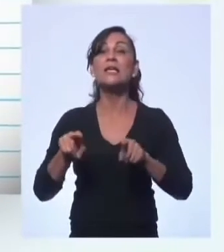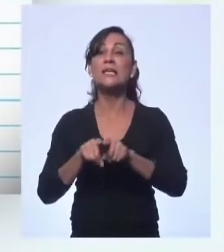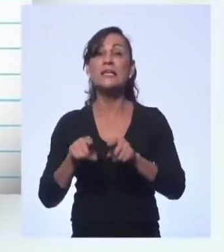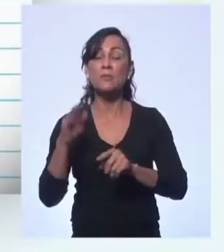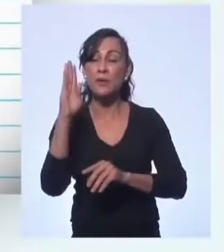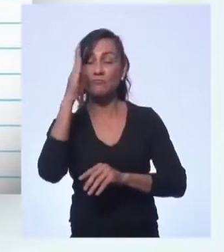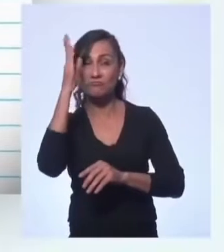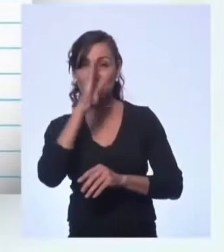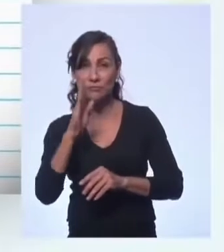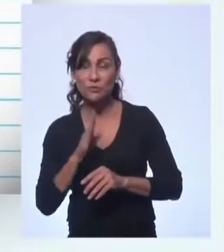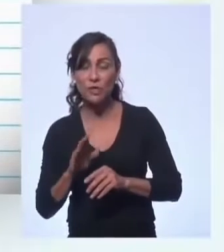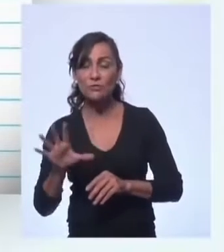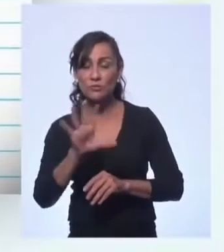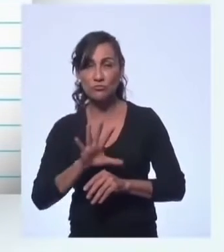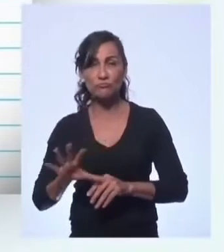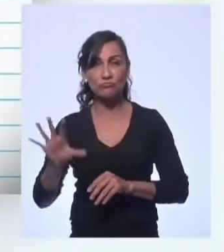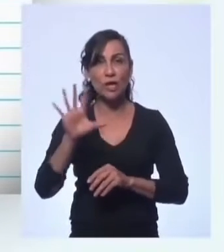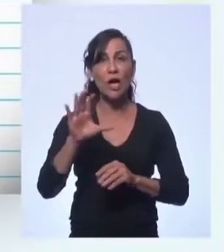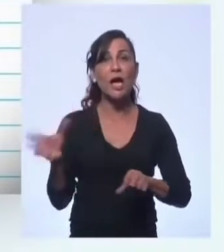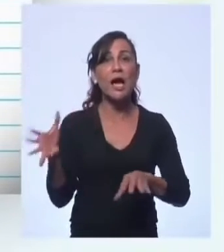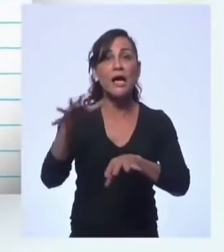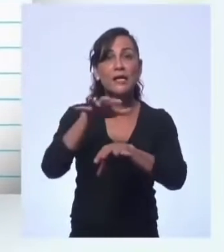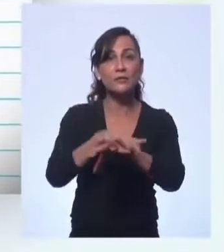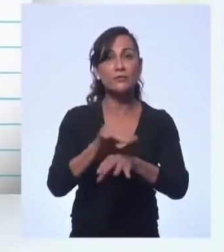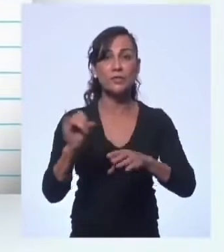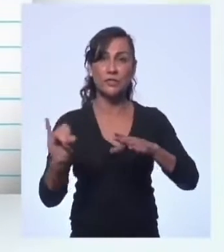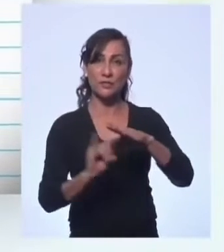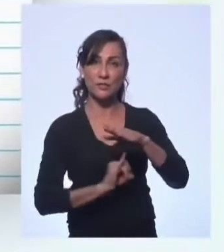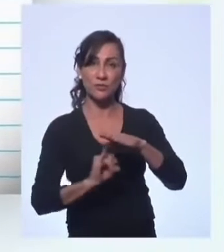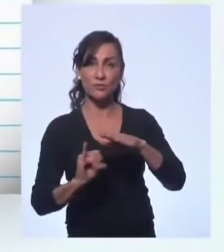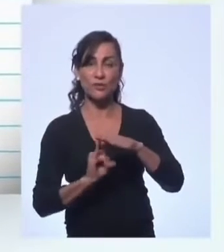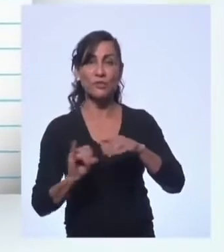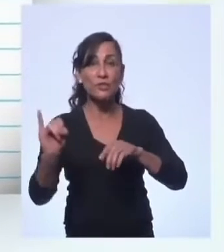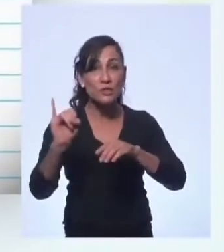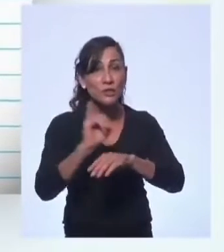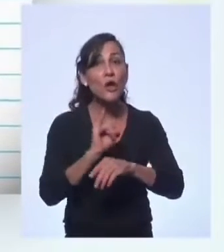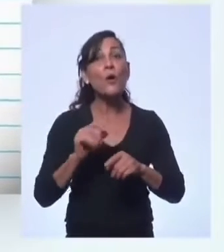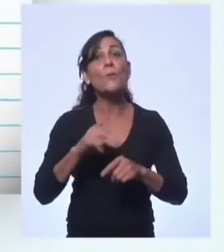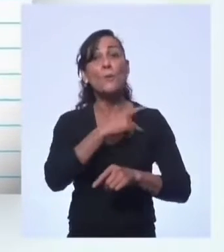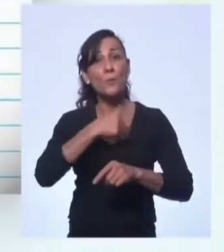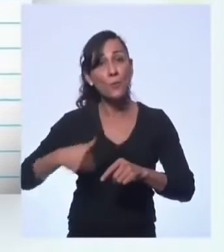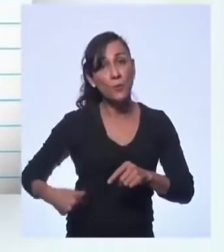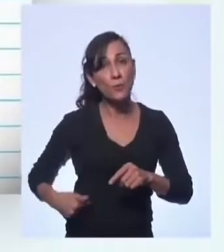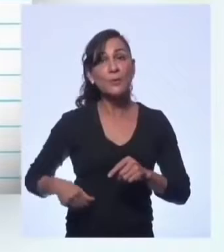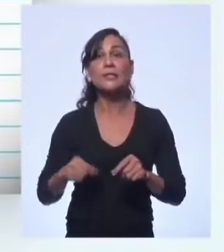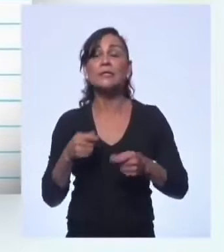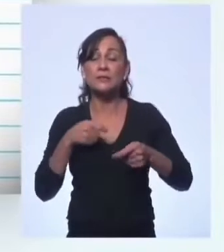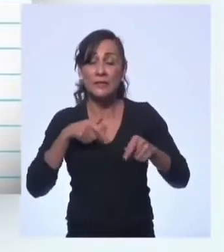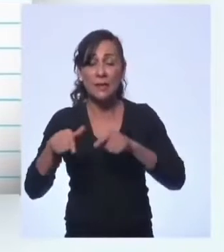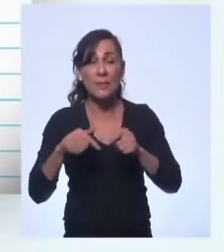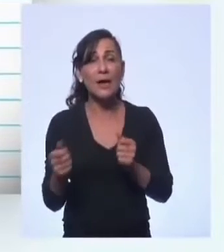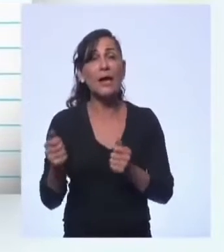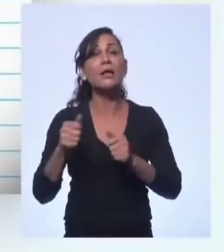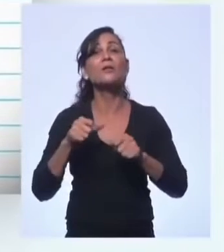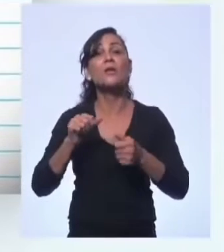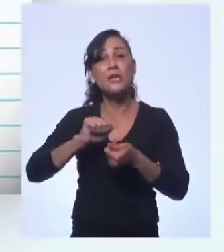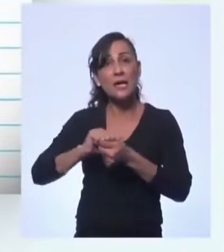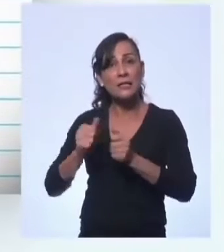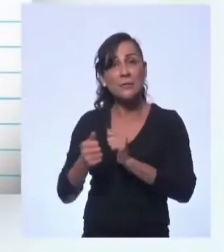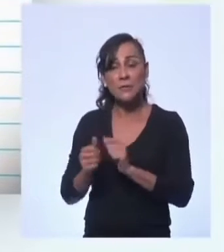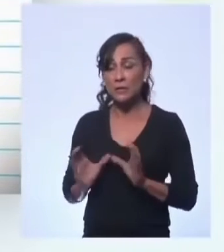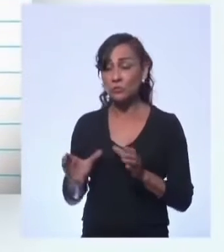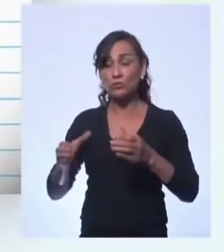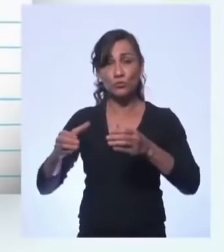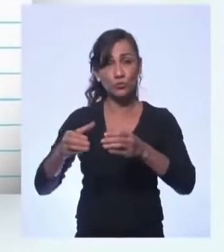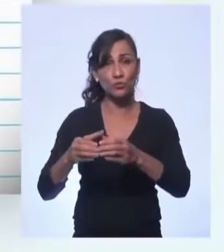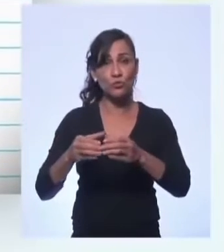garantir a representatividade e a inclusão nas instituições públicas, com os cargos sendo ocupados de forma proporcional aos diversos grupos